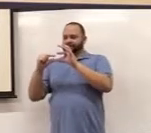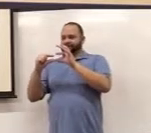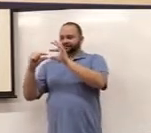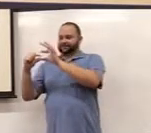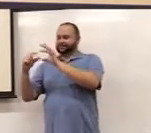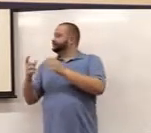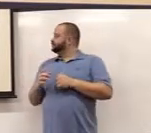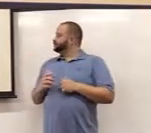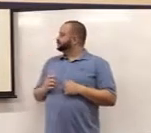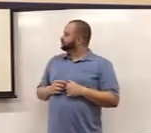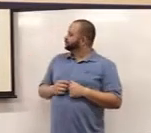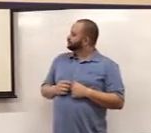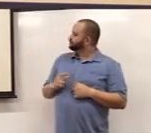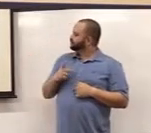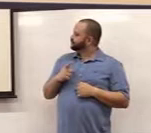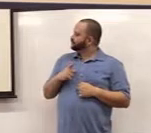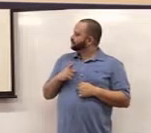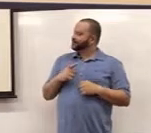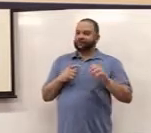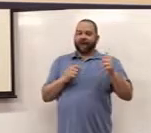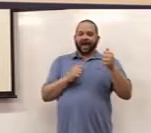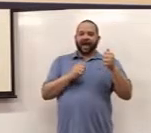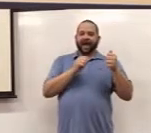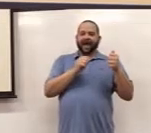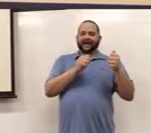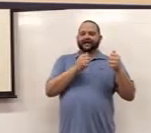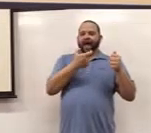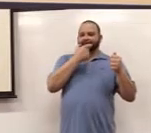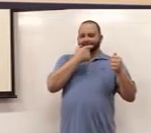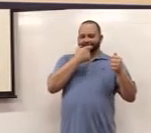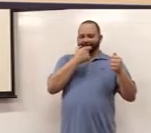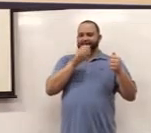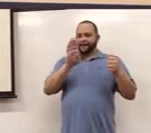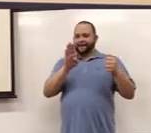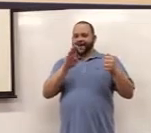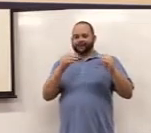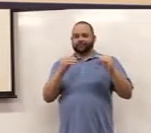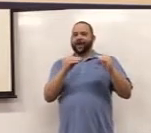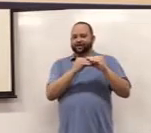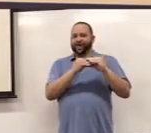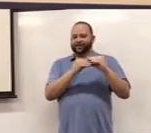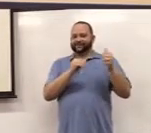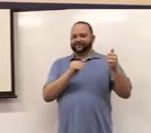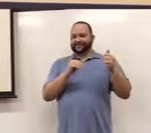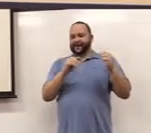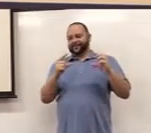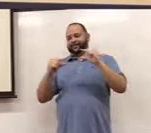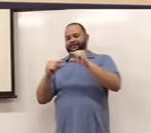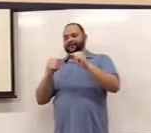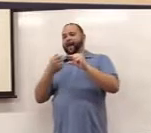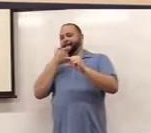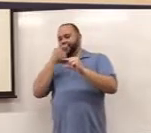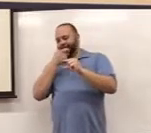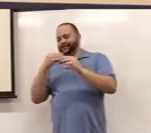que a forma sonata faz. Ela apresenta tema A, bolacha, tema B, recheio. Repete. Tema A, bolacha, tema B, recheio.